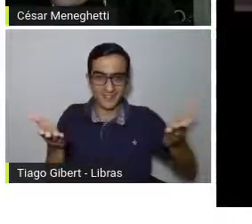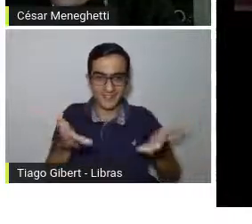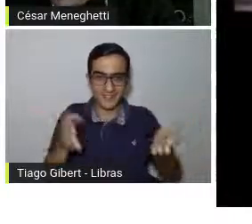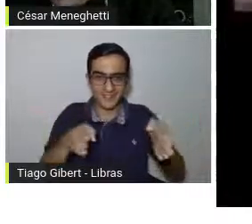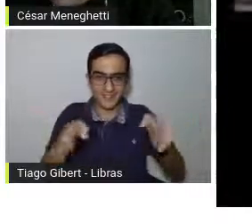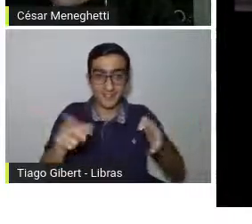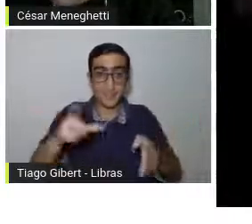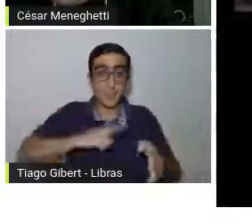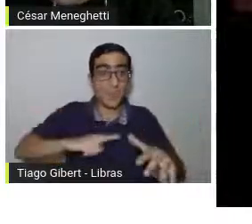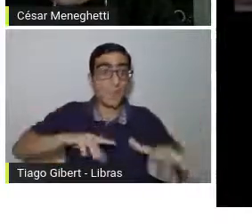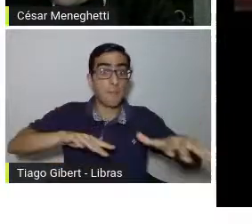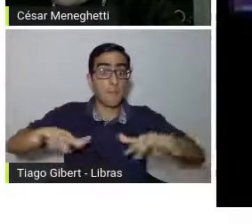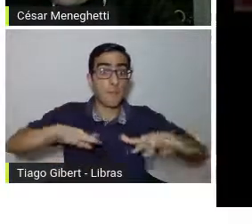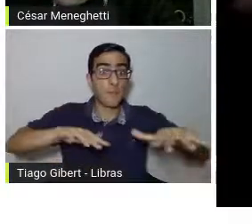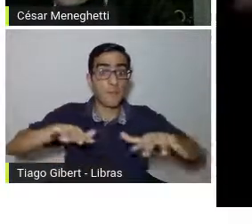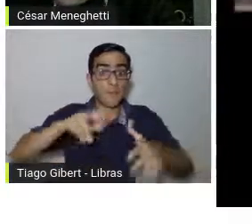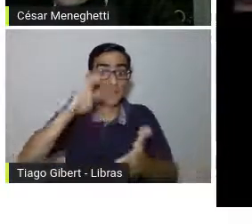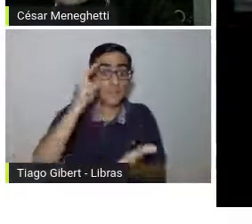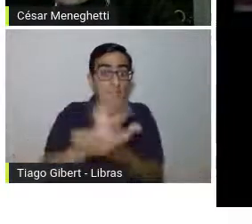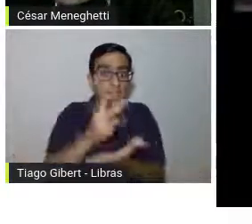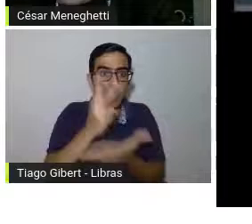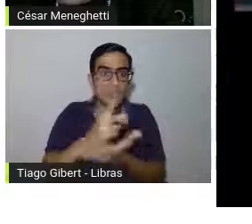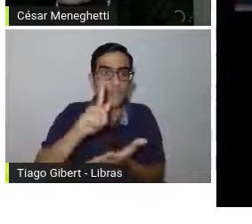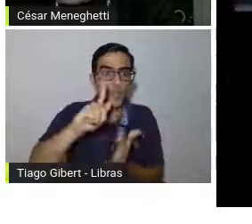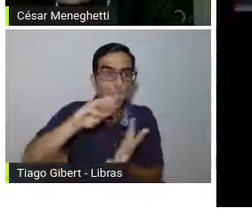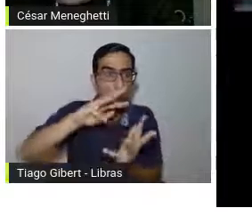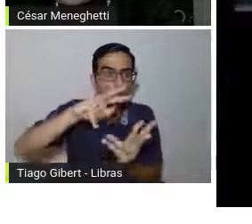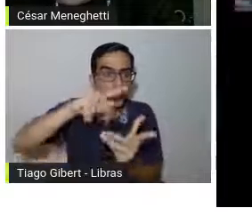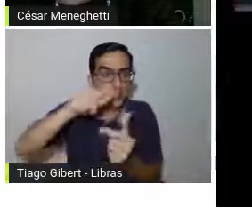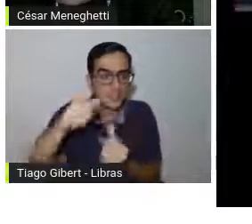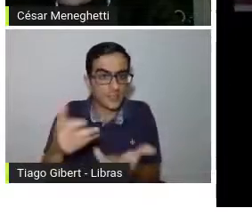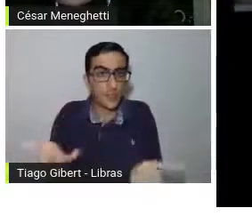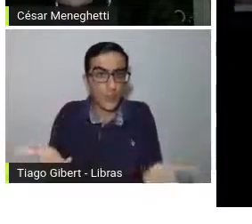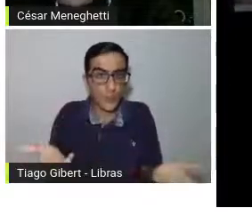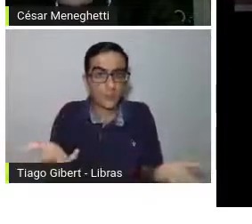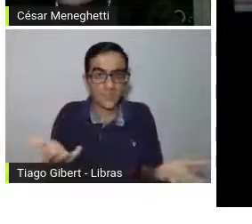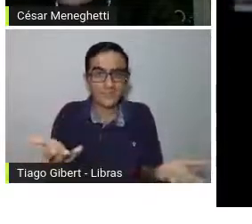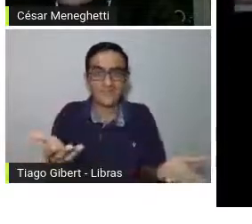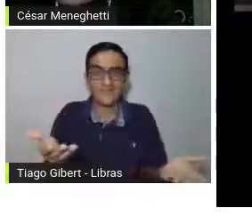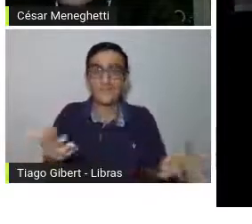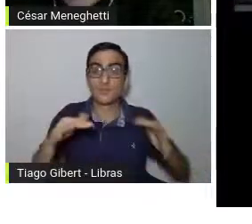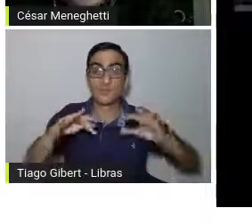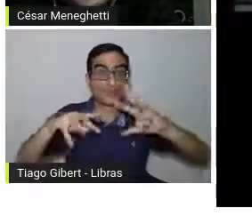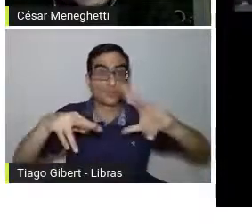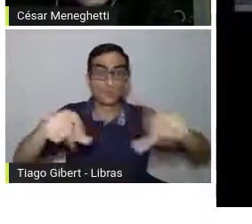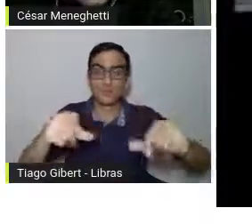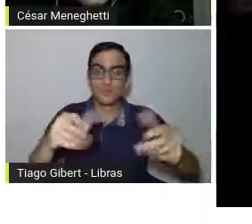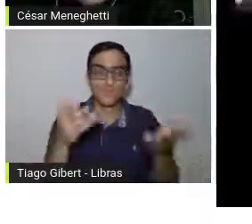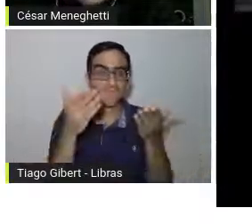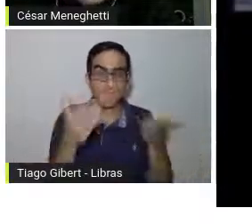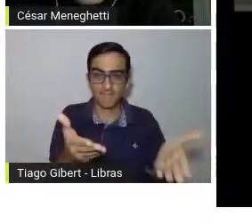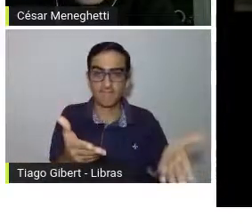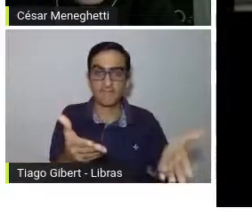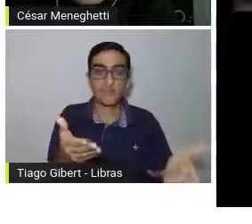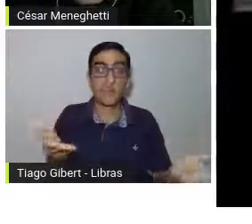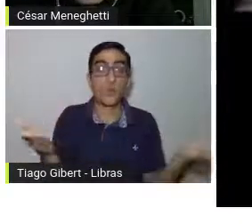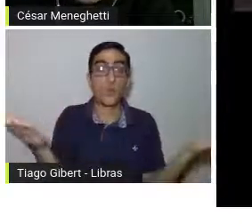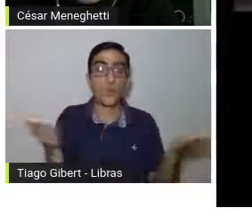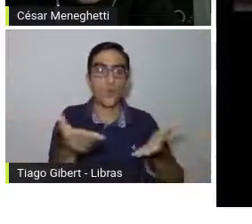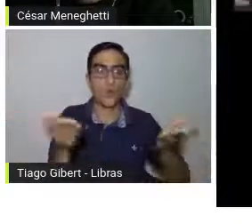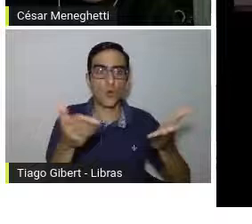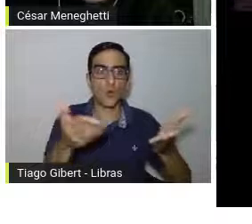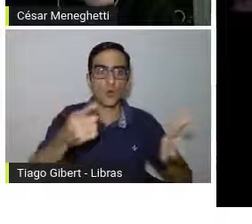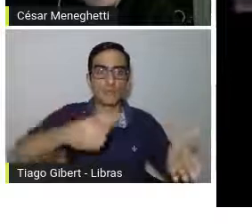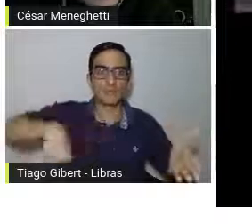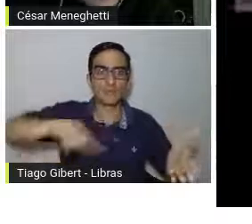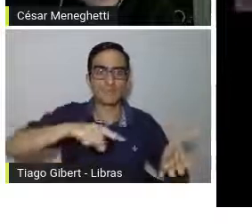sempre em movimento, a globalização e tudo isso, né? Que agora parece, vivendo